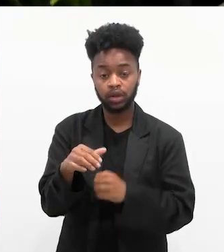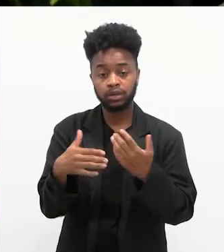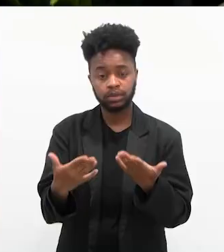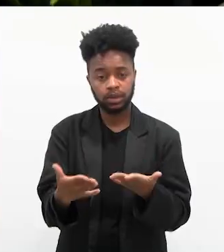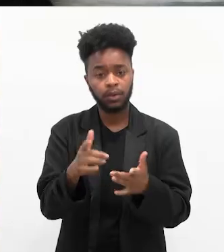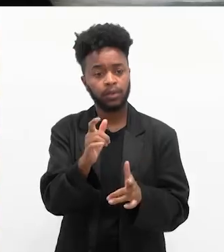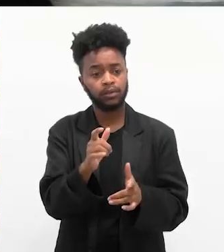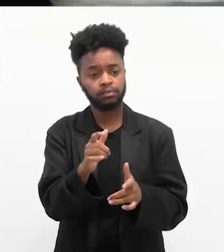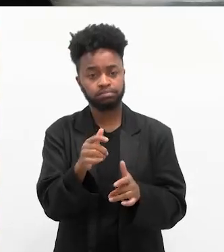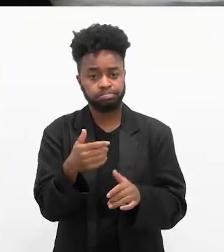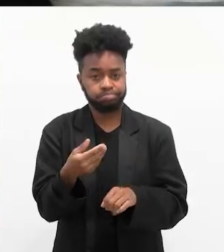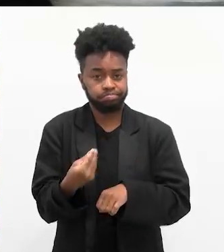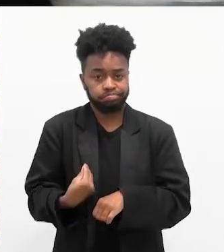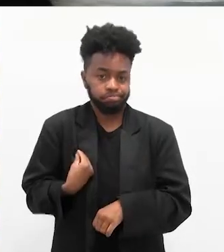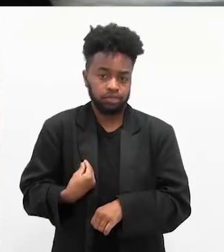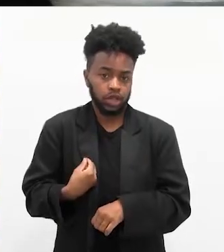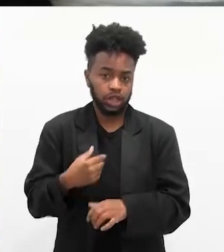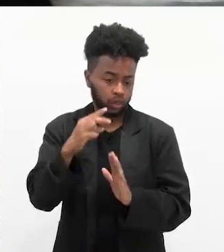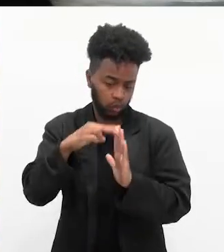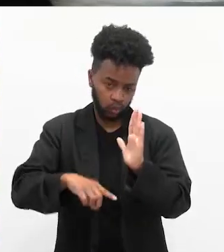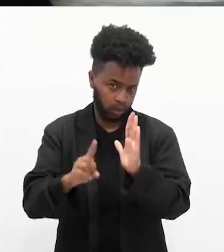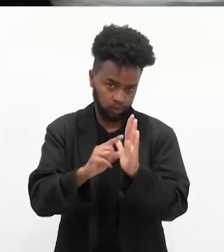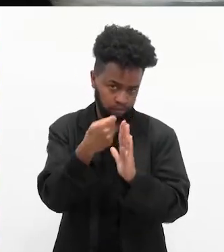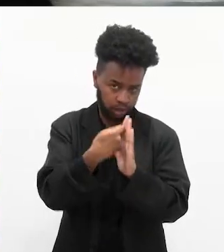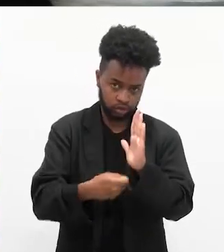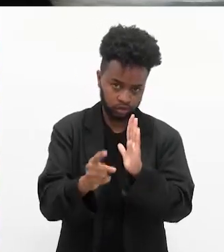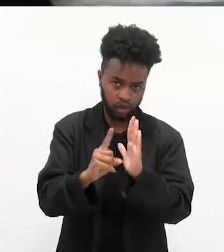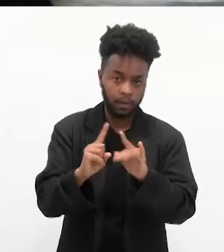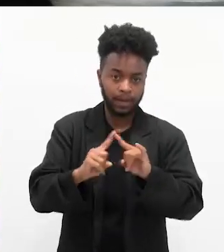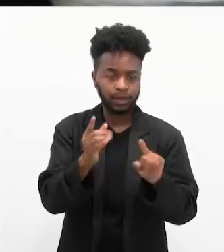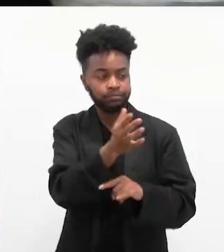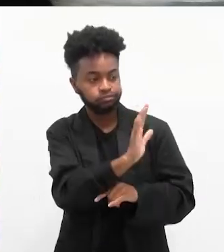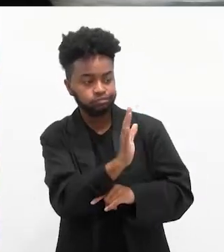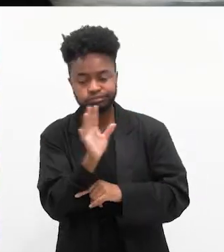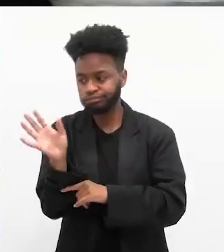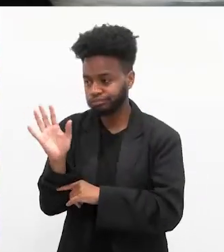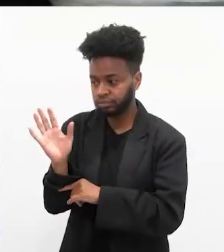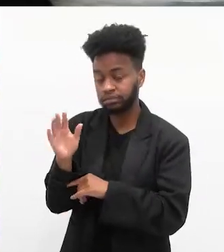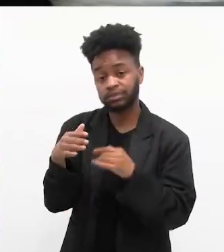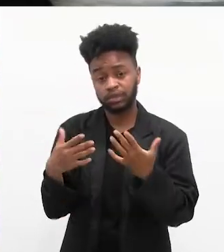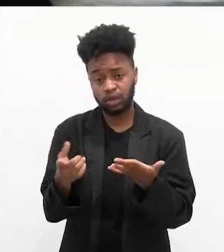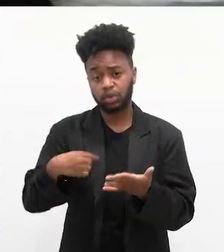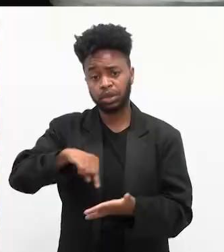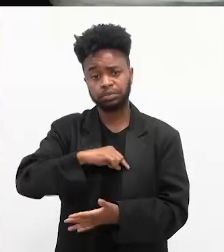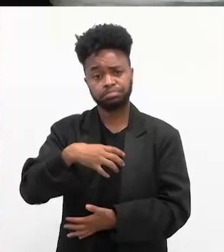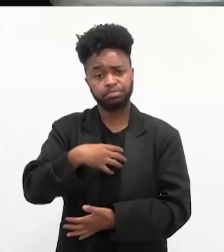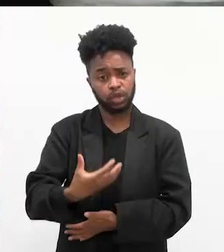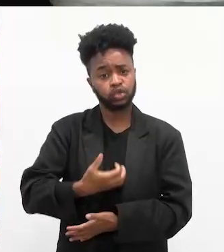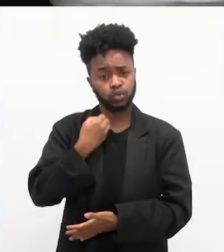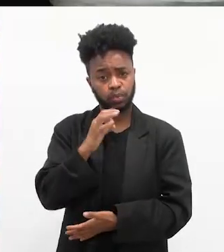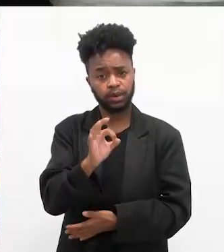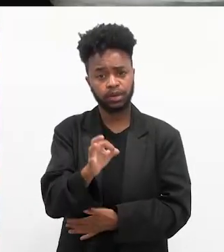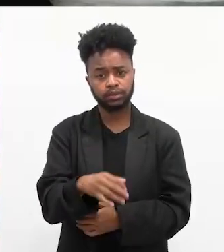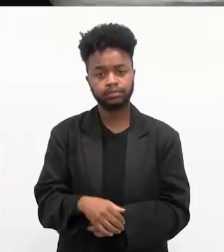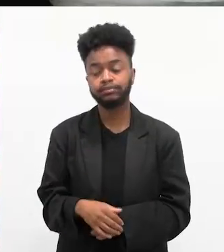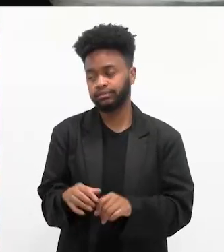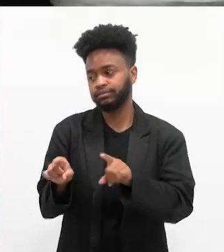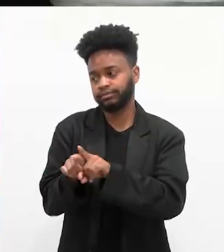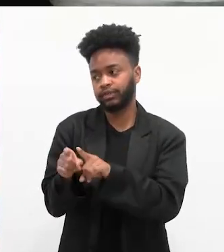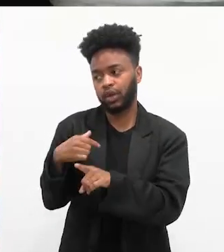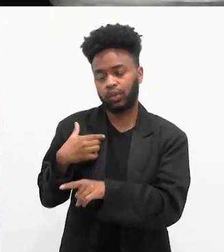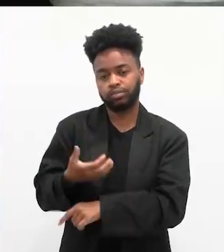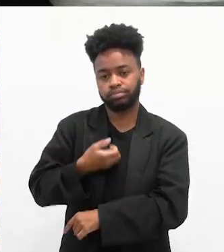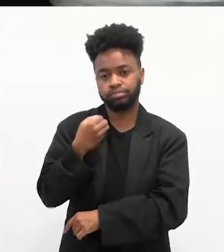São Pedro e ele estava lá, quer dizer, não leu o texto, mas cumprimentou. Sim. Então, para nós foi uma surpresa,